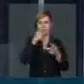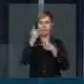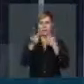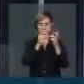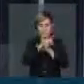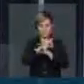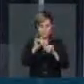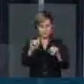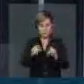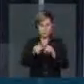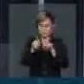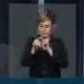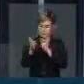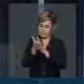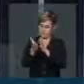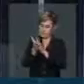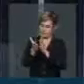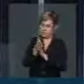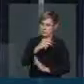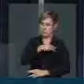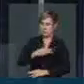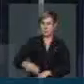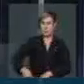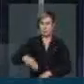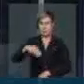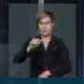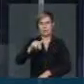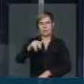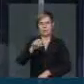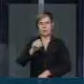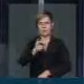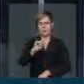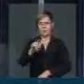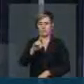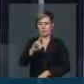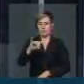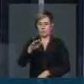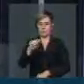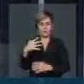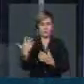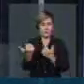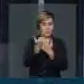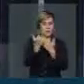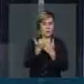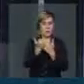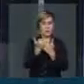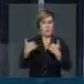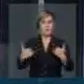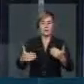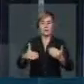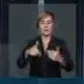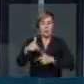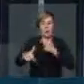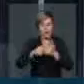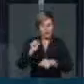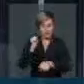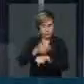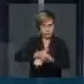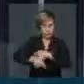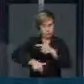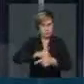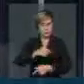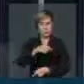e parabenizar o ministro Manuel Dias, que assumiu sábado o Ministério do Trabalho e Emprego. Ele que tem